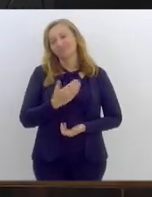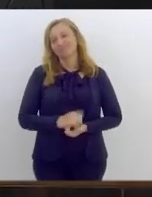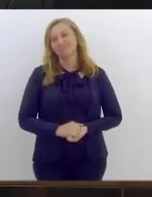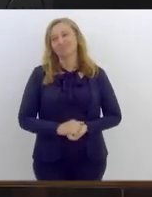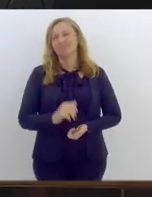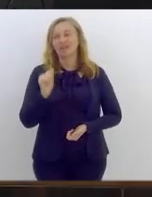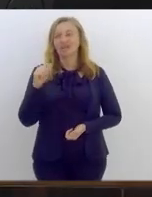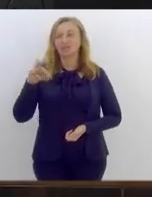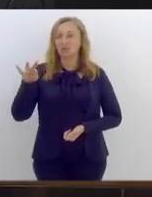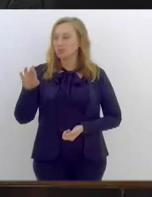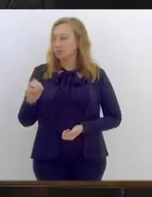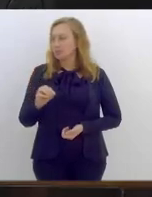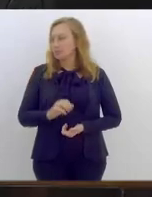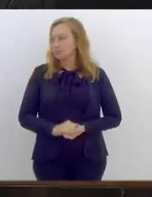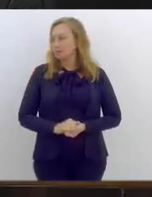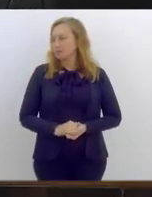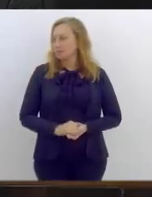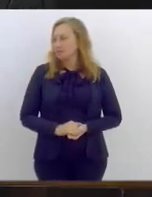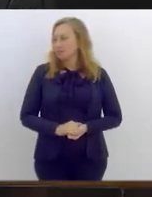Antônio Pitanga.